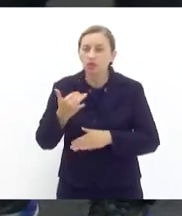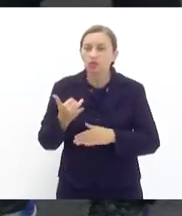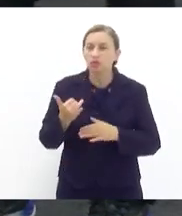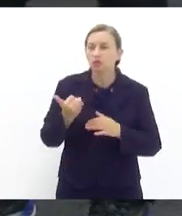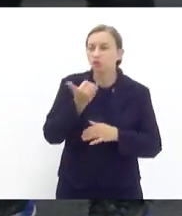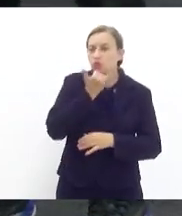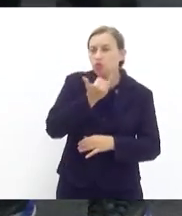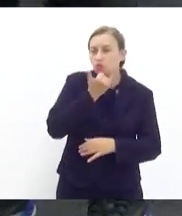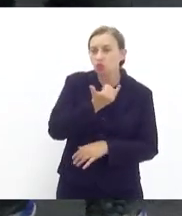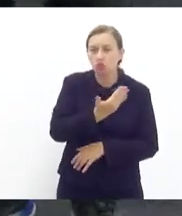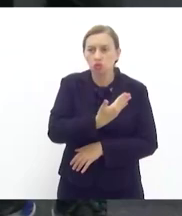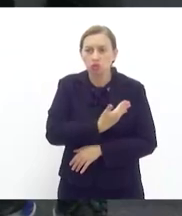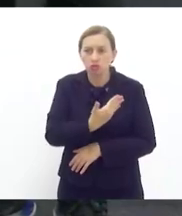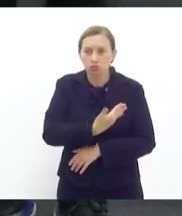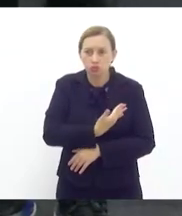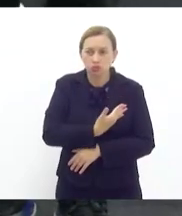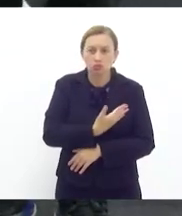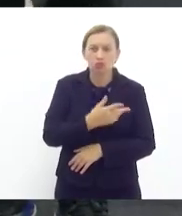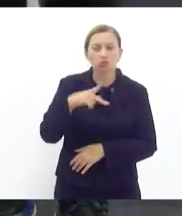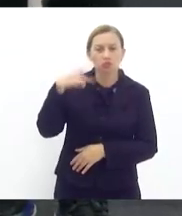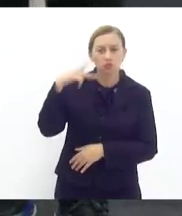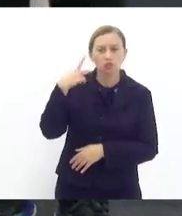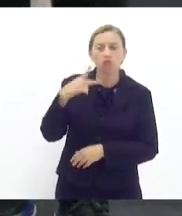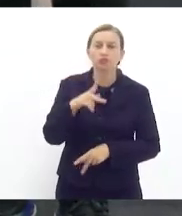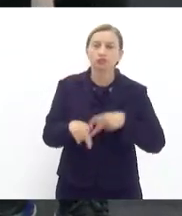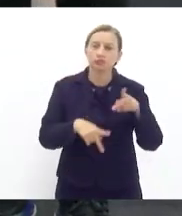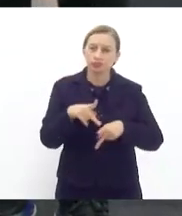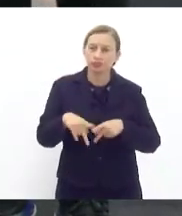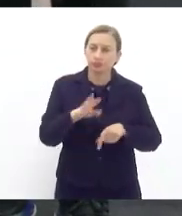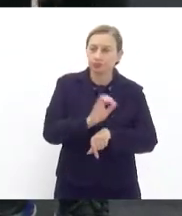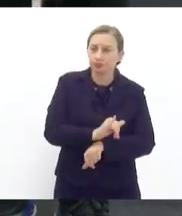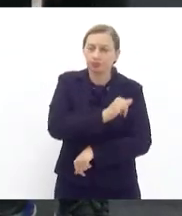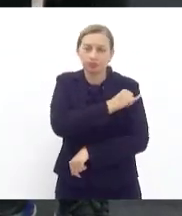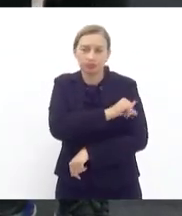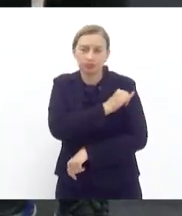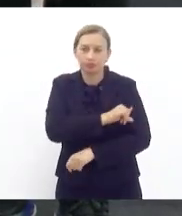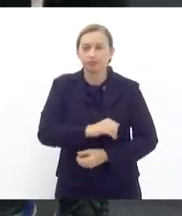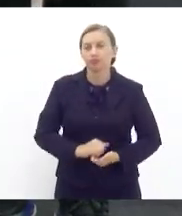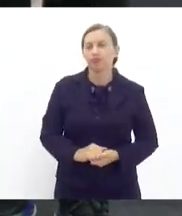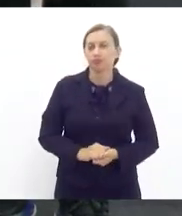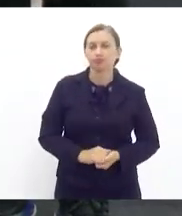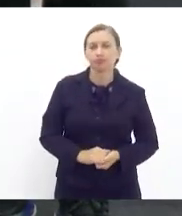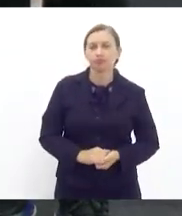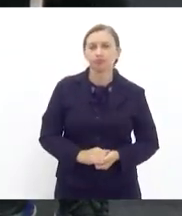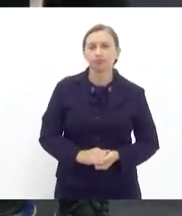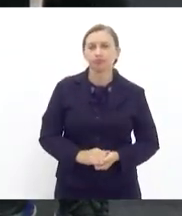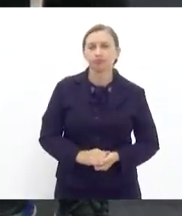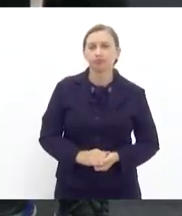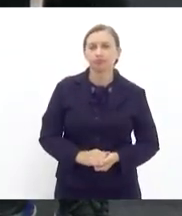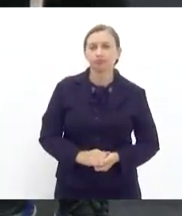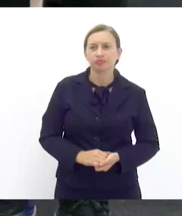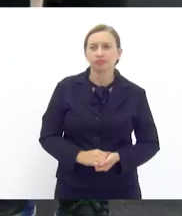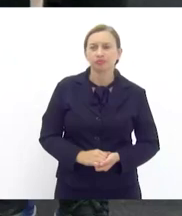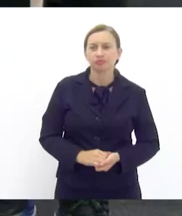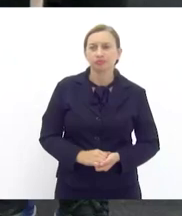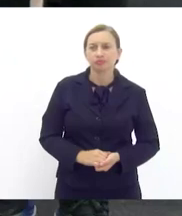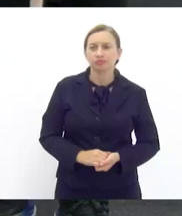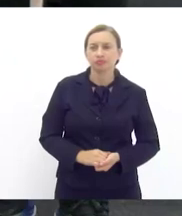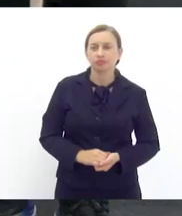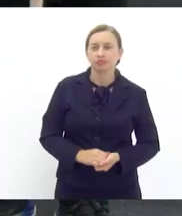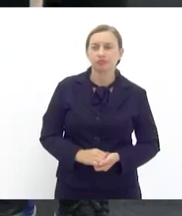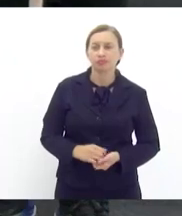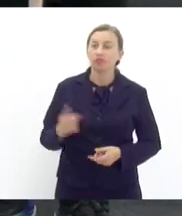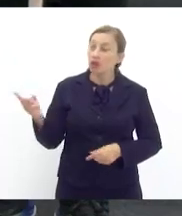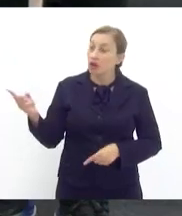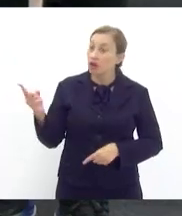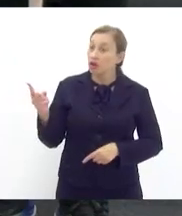aos colegas parlamentares a população do estado do Rio de Janeiro por não ter tido uma frequência ativa na